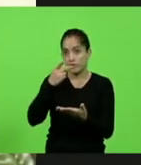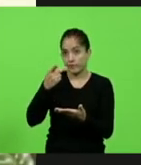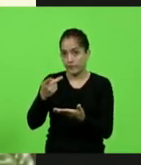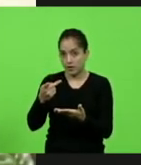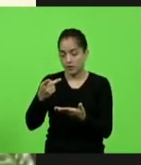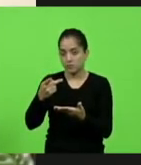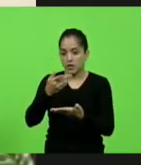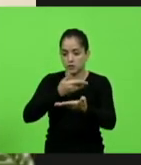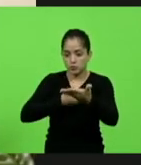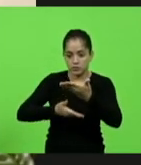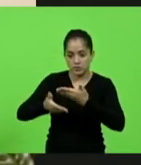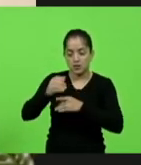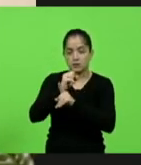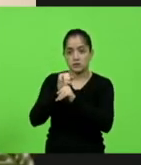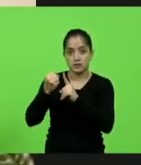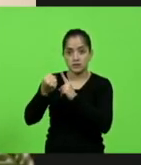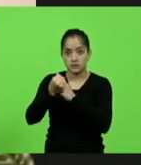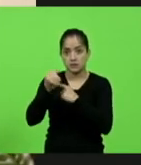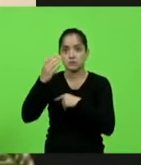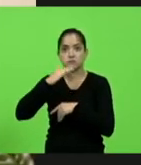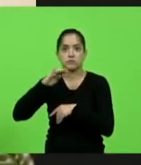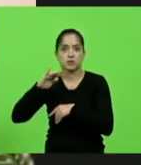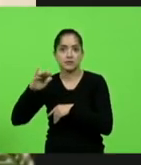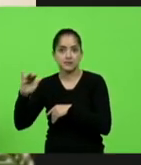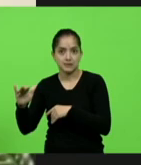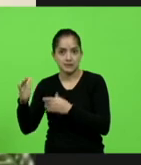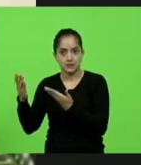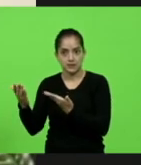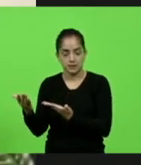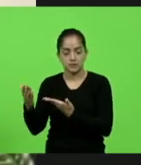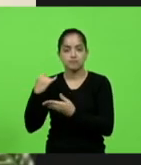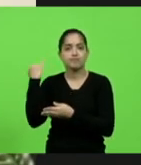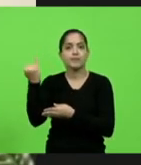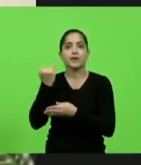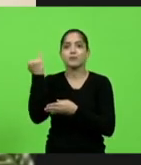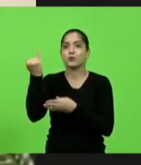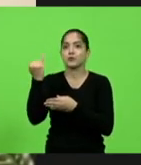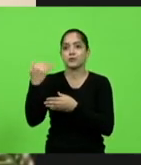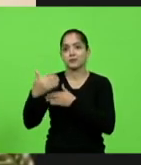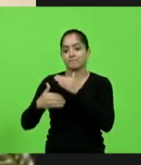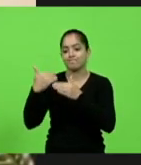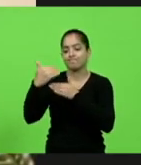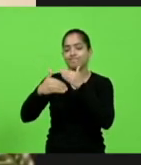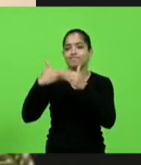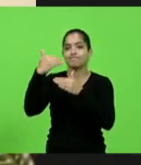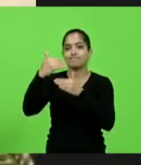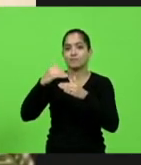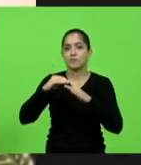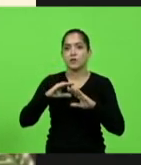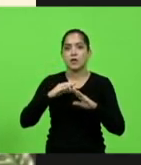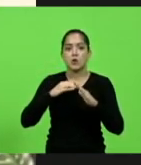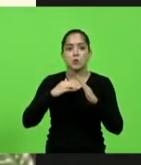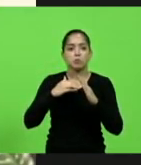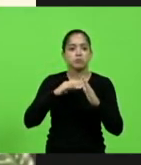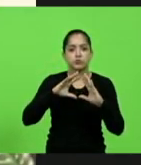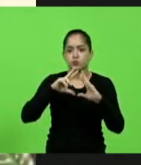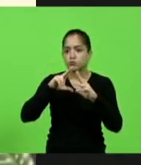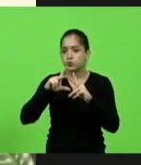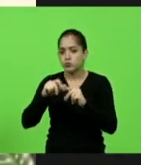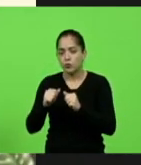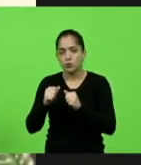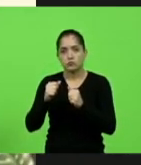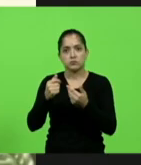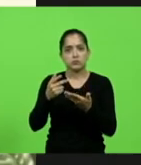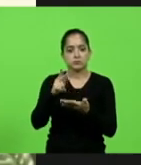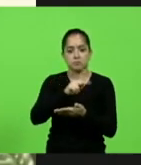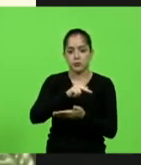socialização das crianças é fundamental nesse processo. Né? E isso qualquer educador com um mínimo de